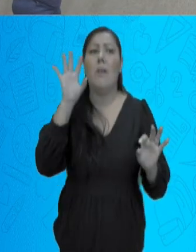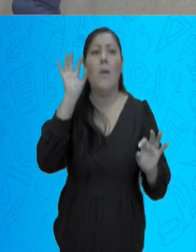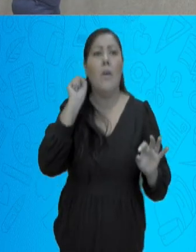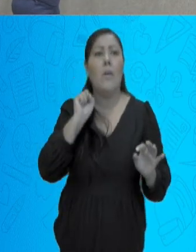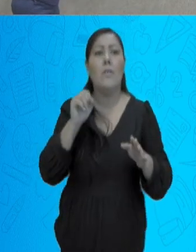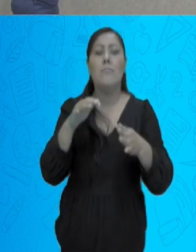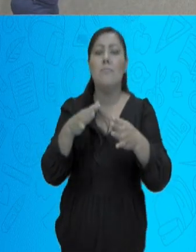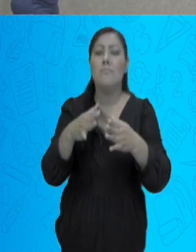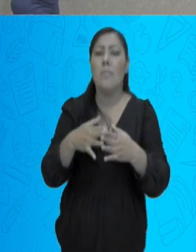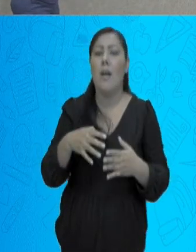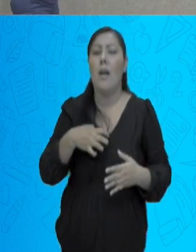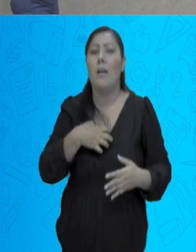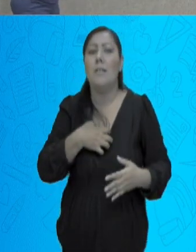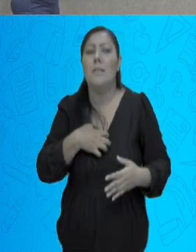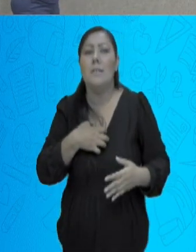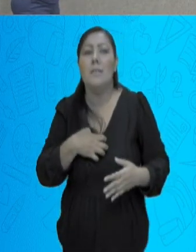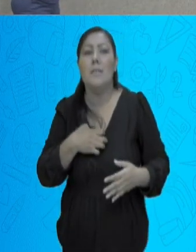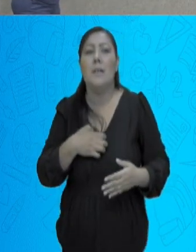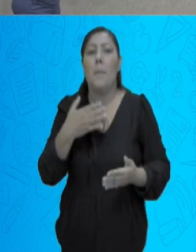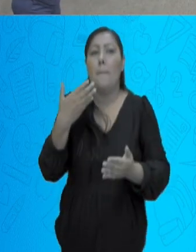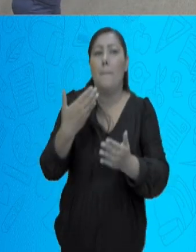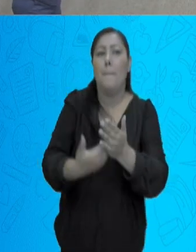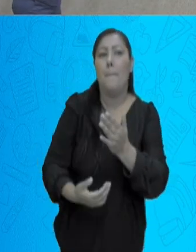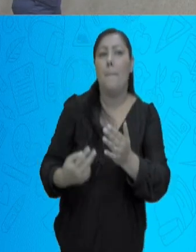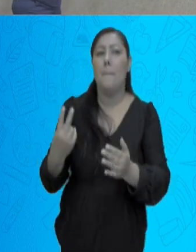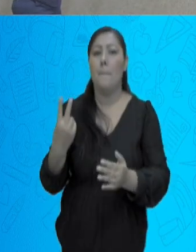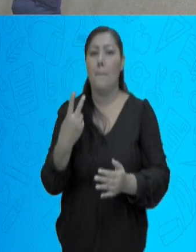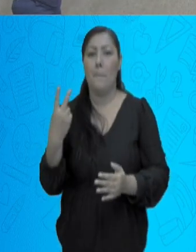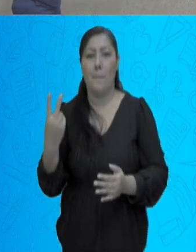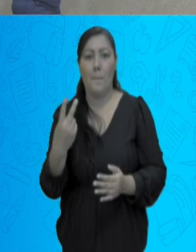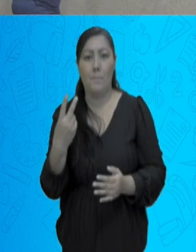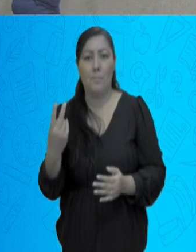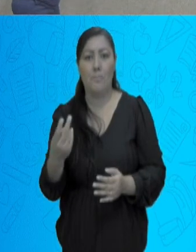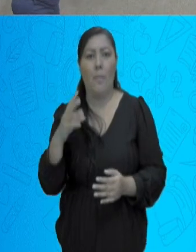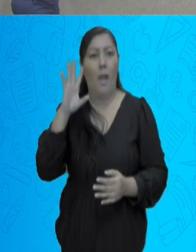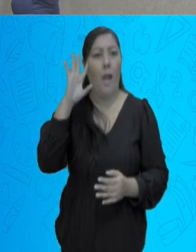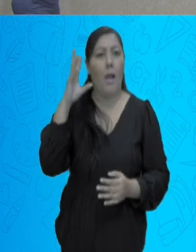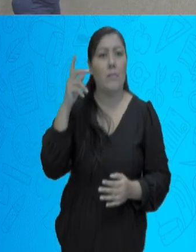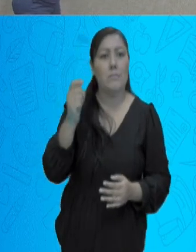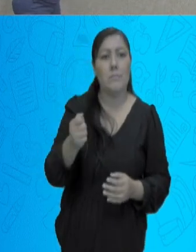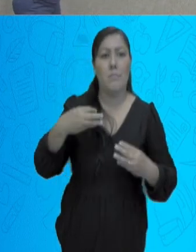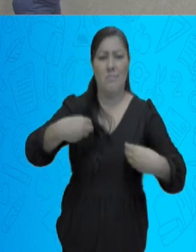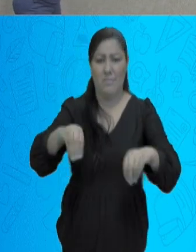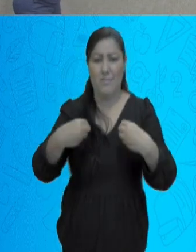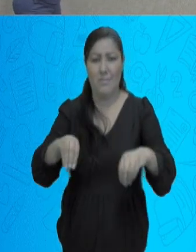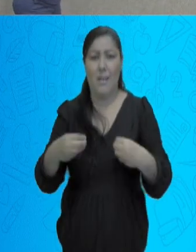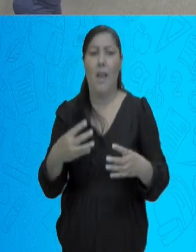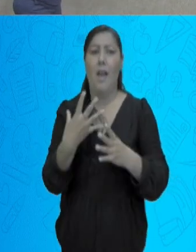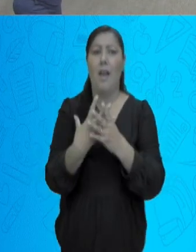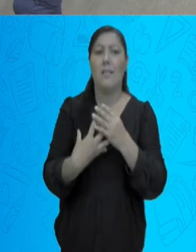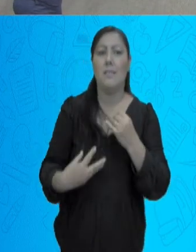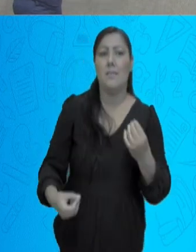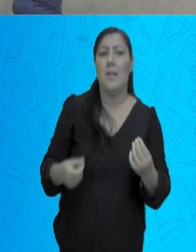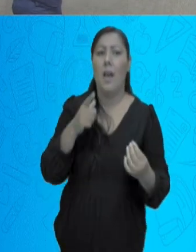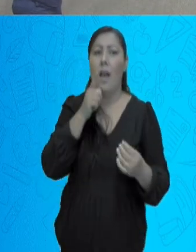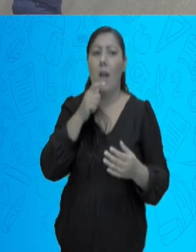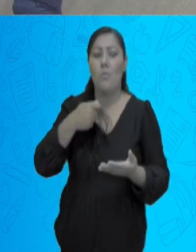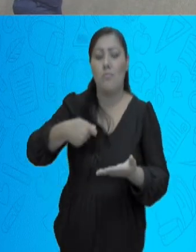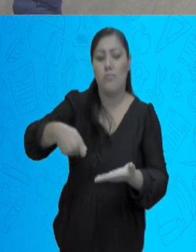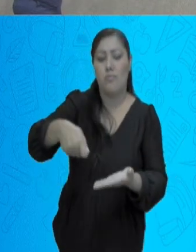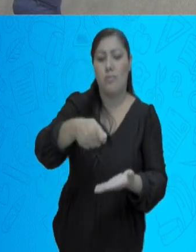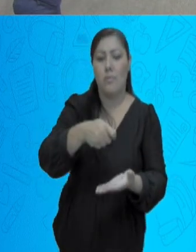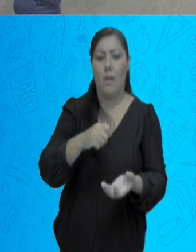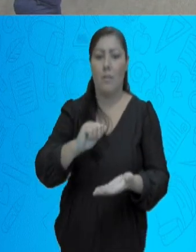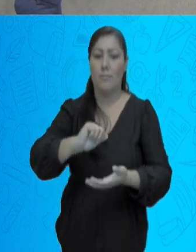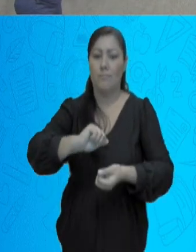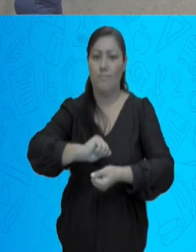pedir, ansiar, perder, valer, remediar, estrear, sacudir, sumir, enxaguar, adequar. Esses